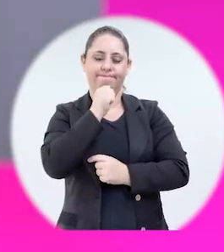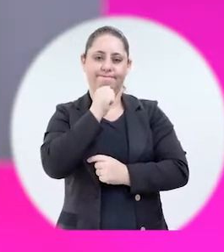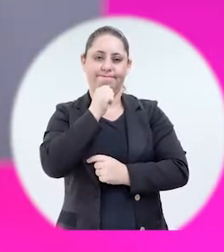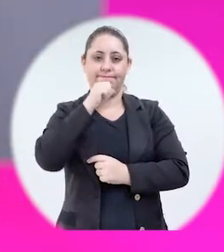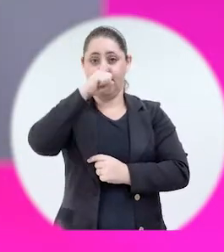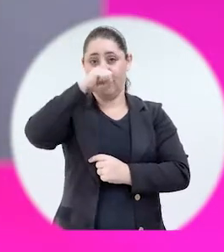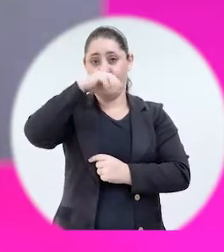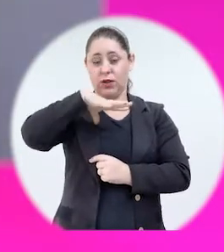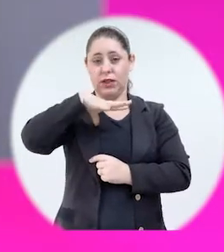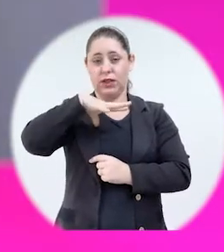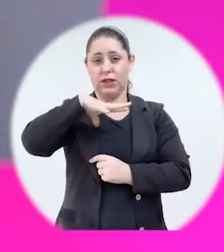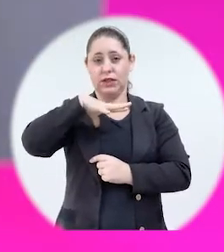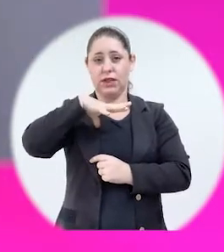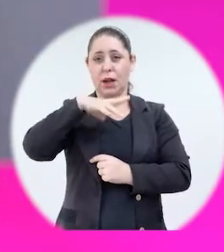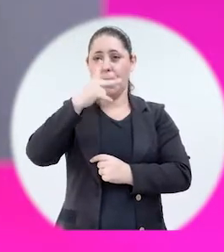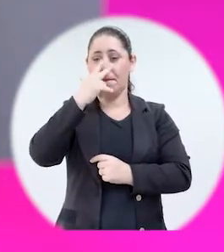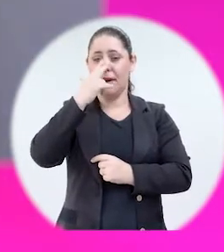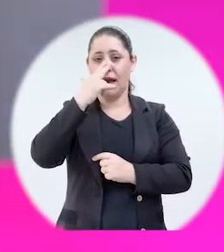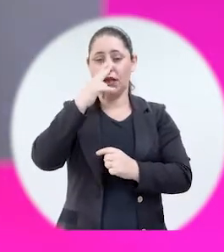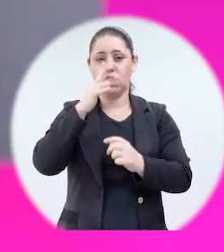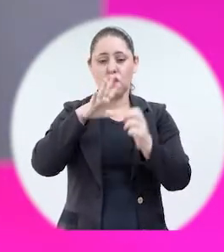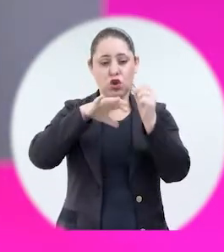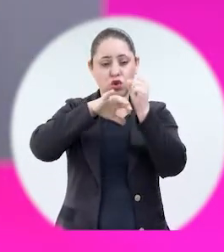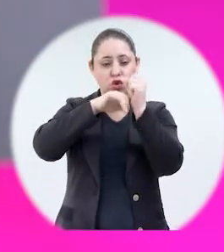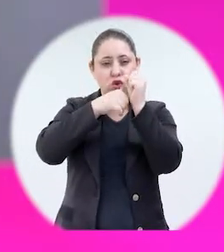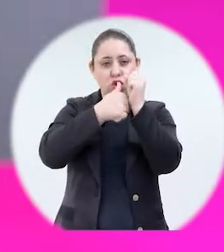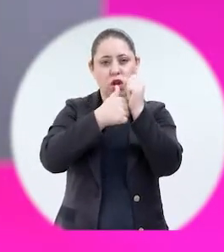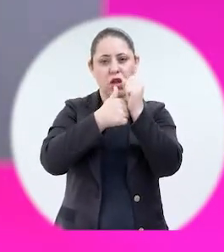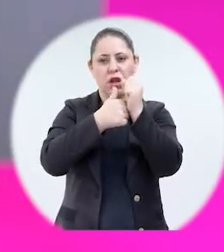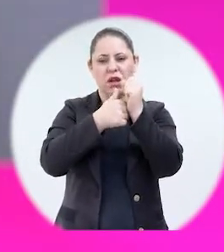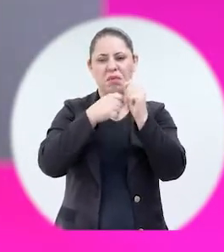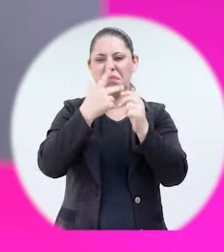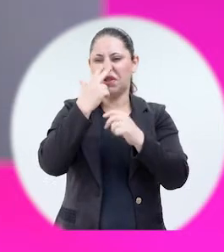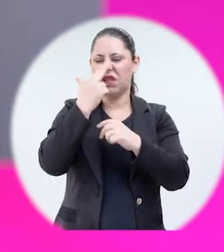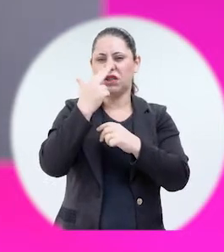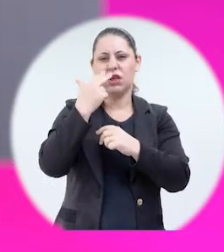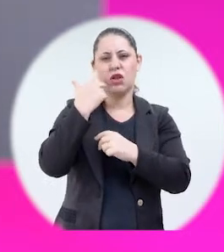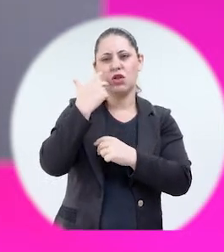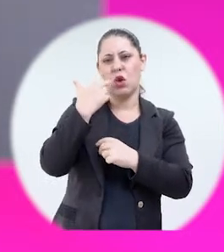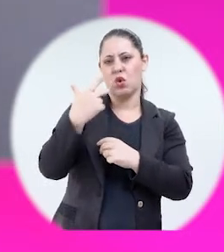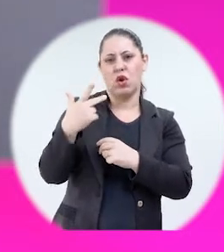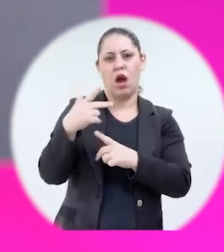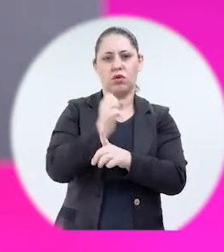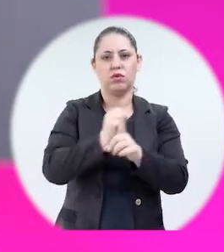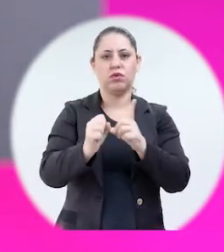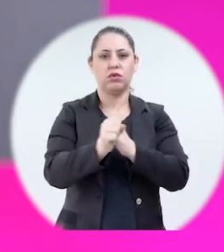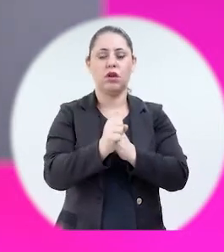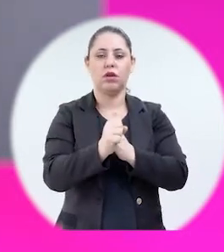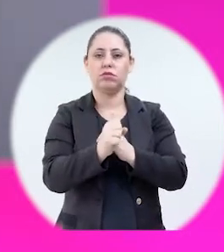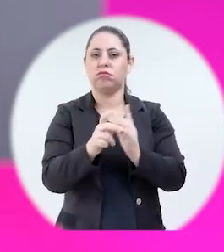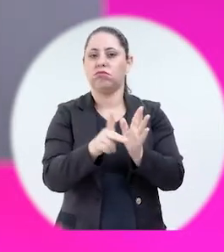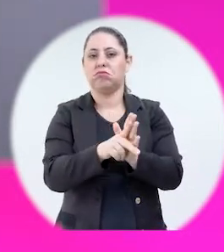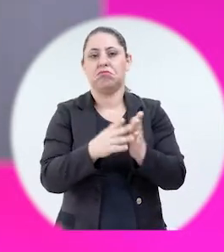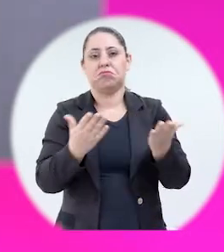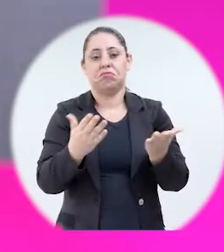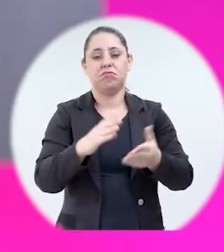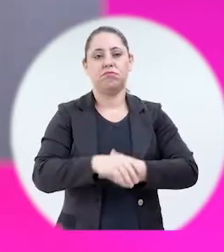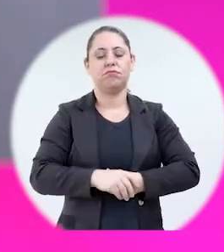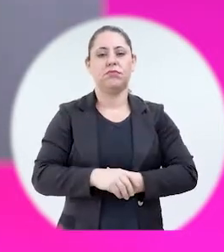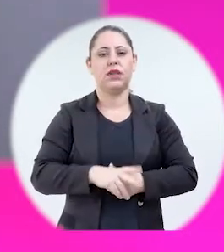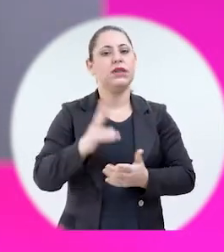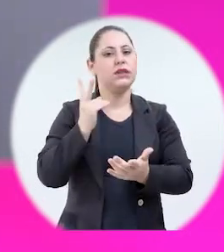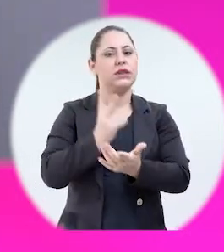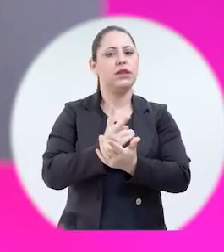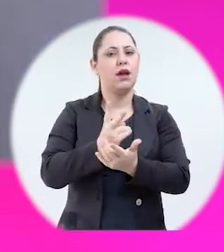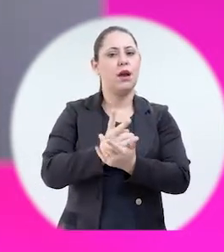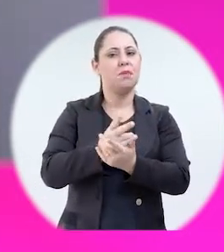são violências que ainda são muito invisibilizadas e que são muito naturalizadas pela própria sociedade. A gente